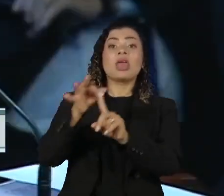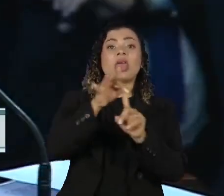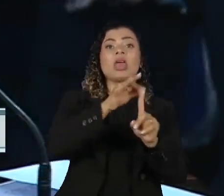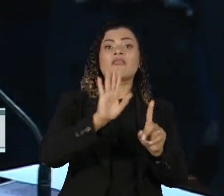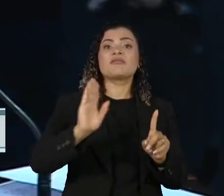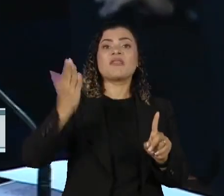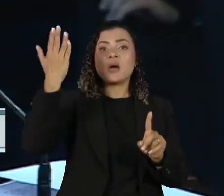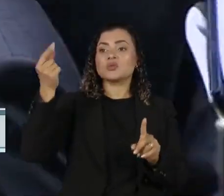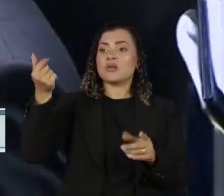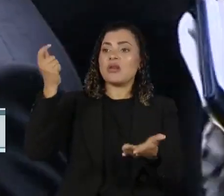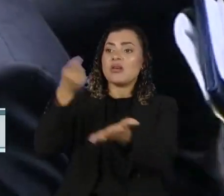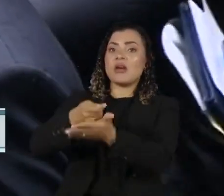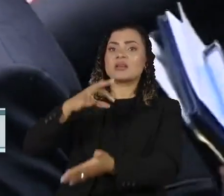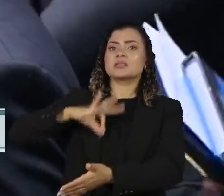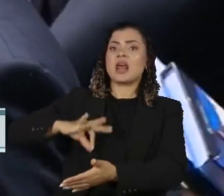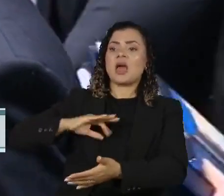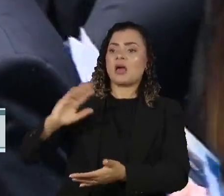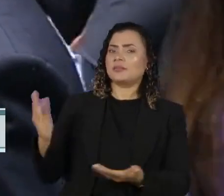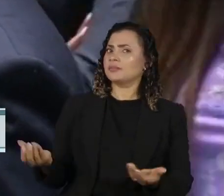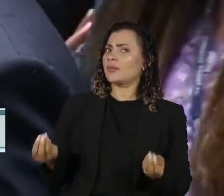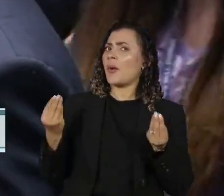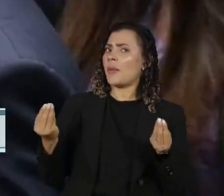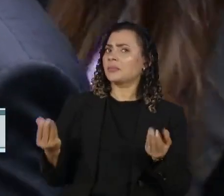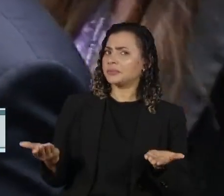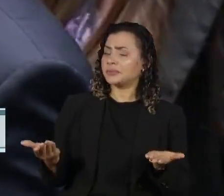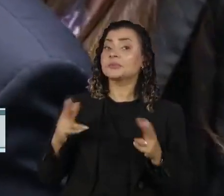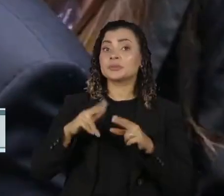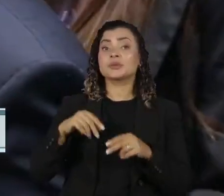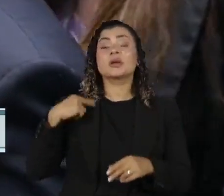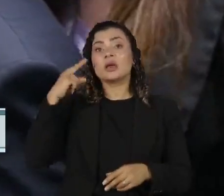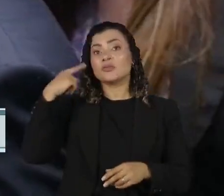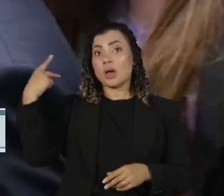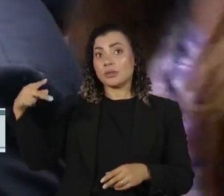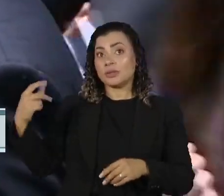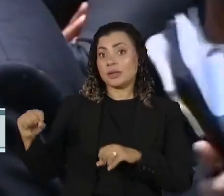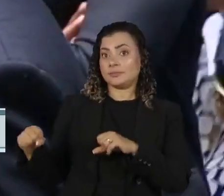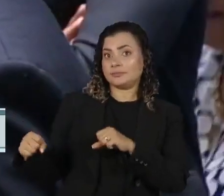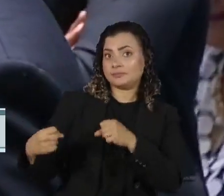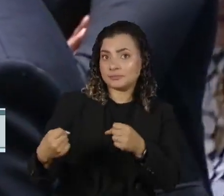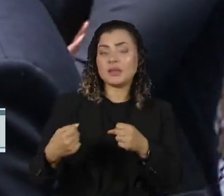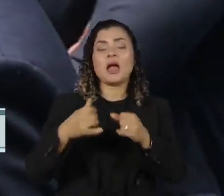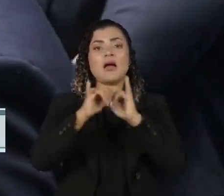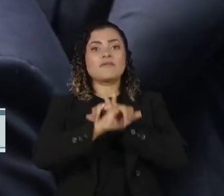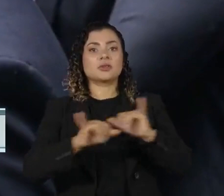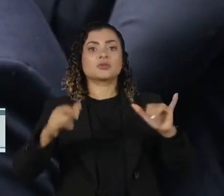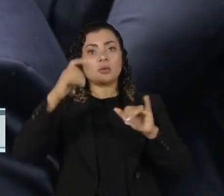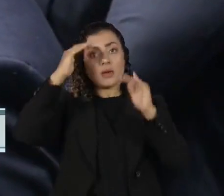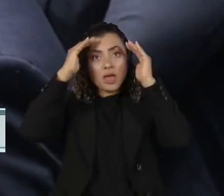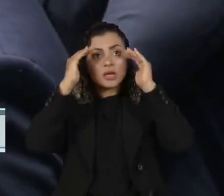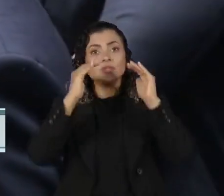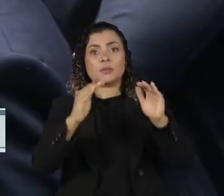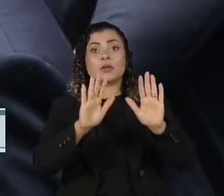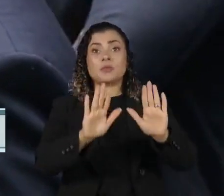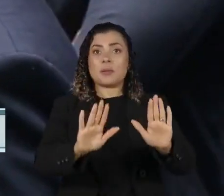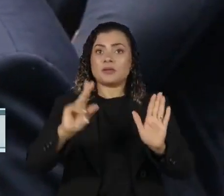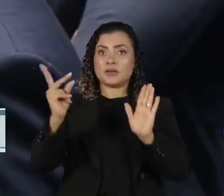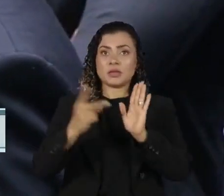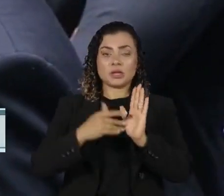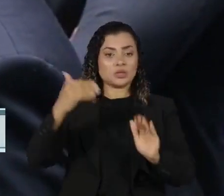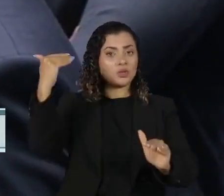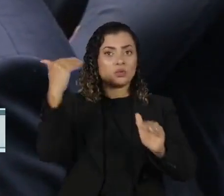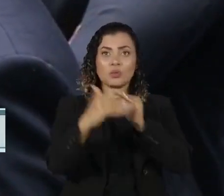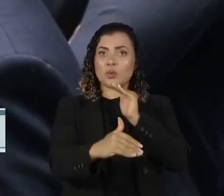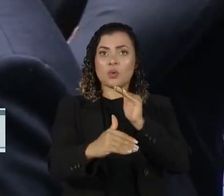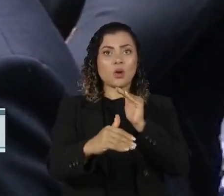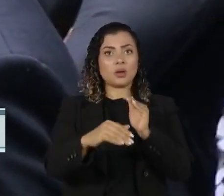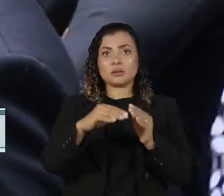fantasma da servidora em nota assessoria jurídica do senador disse que ele respeita mas não concorda